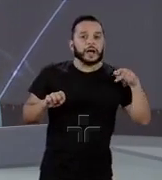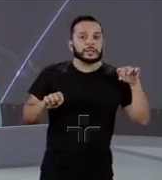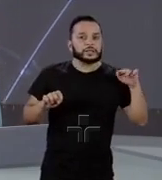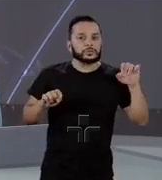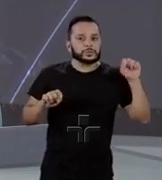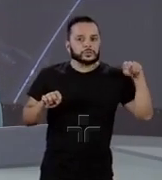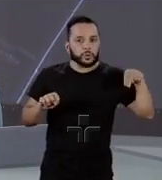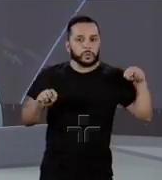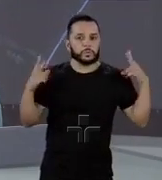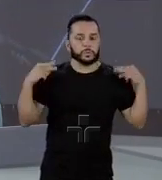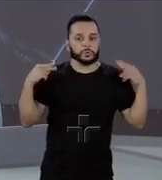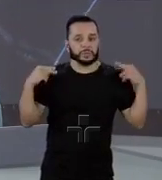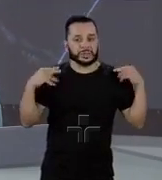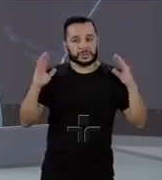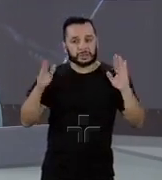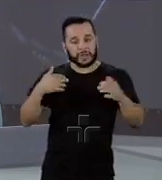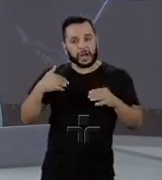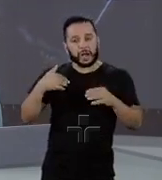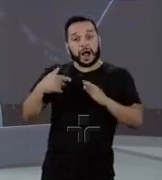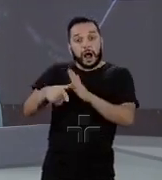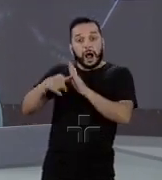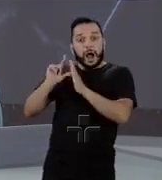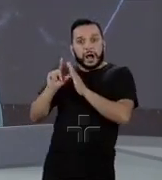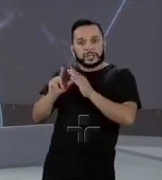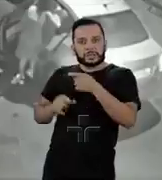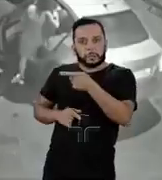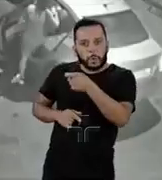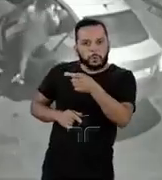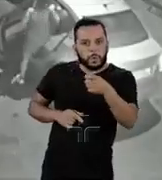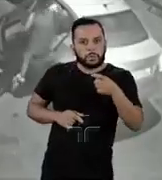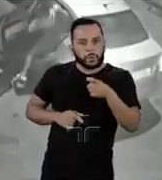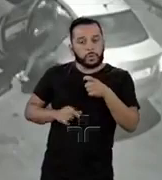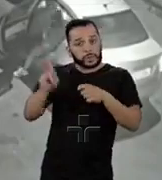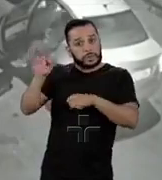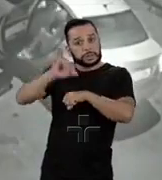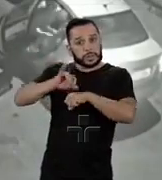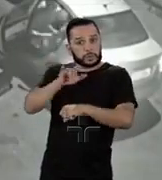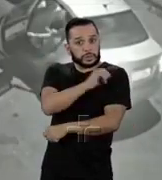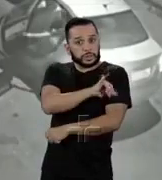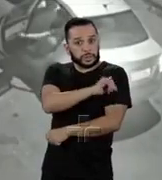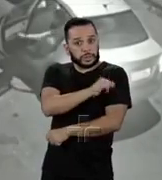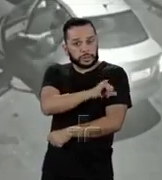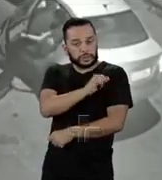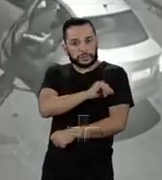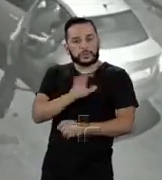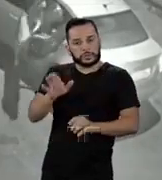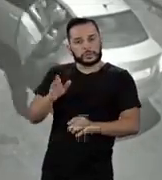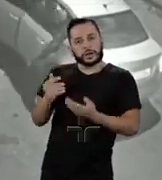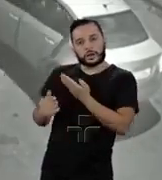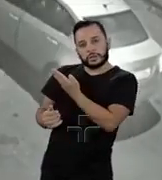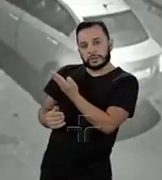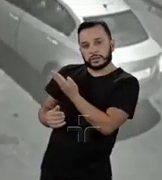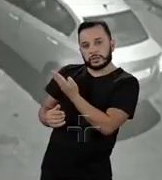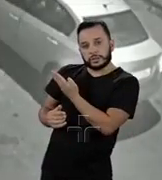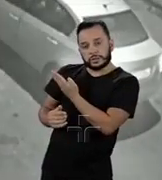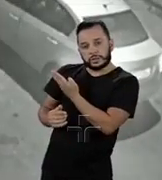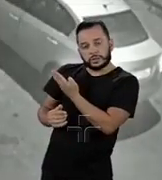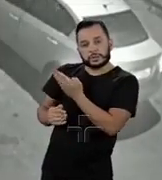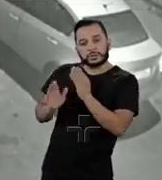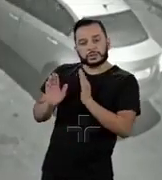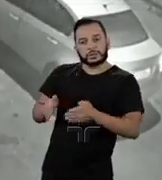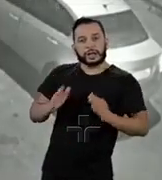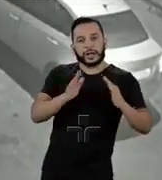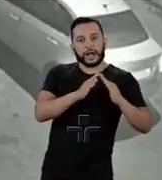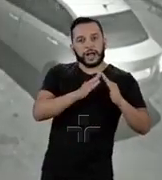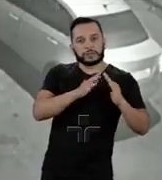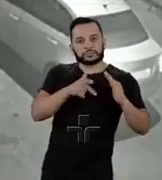serem assassinados no centro do Rio de Janeiro. As imagens mostram Marielle saindo de uma casa e entrando